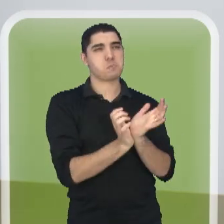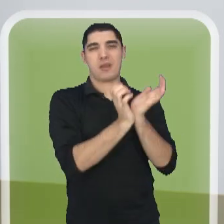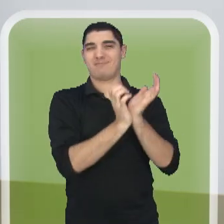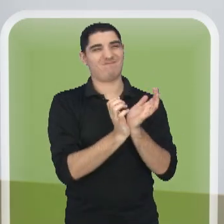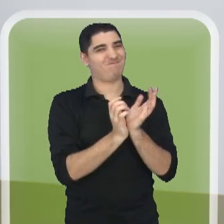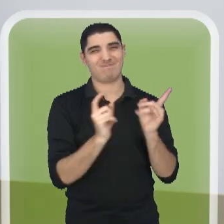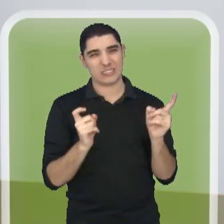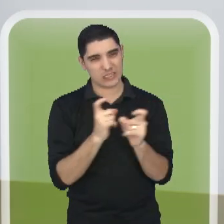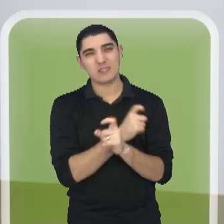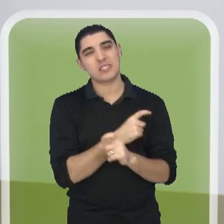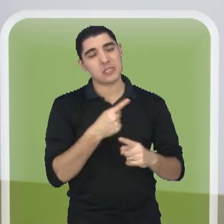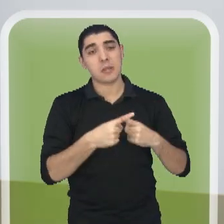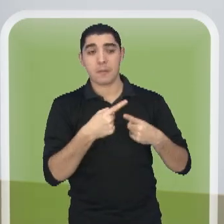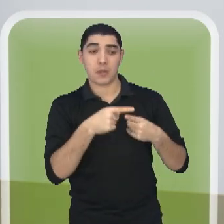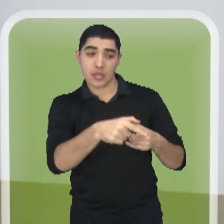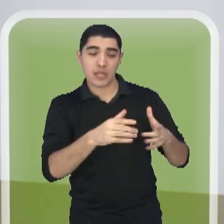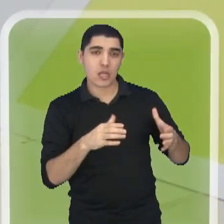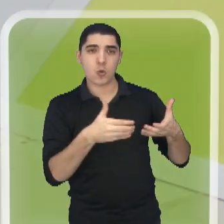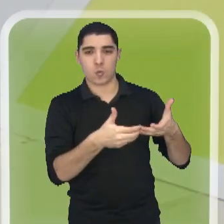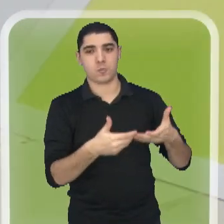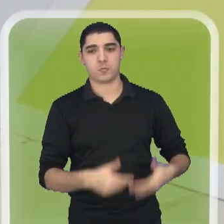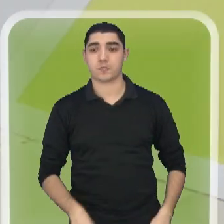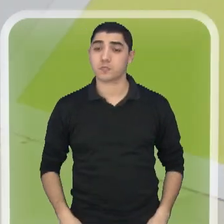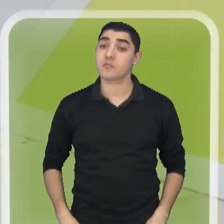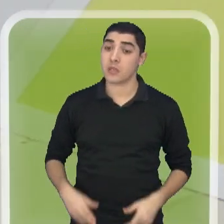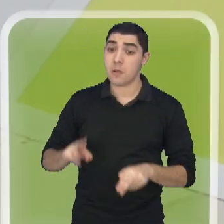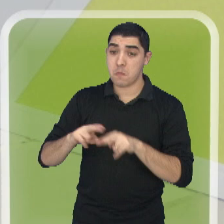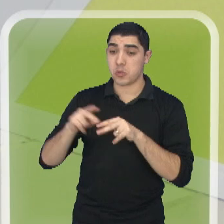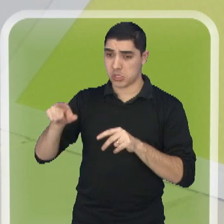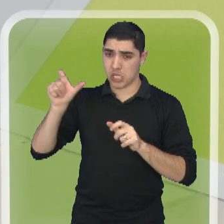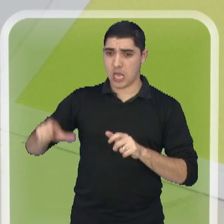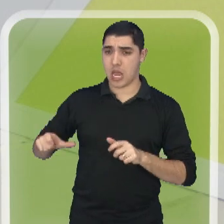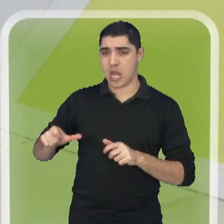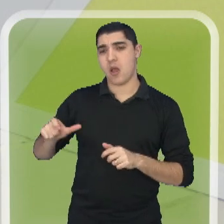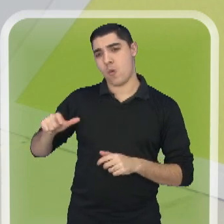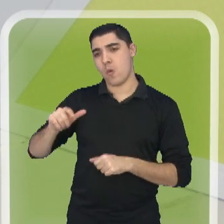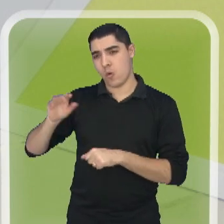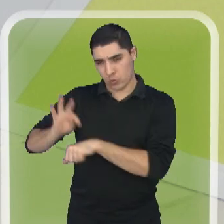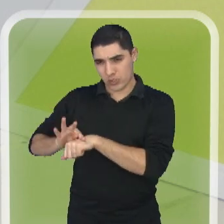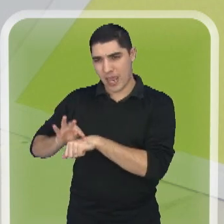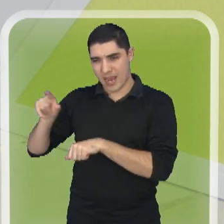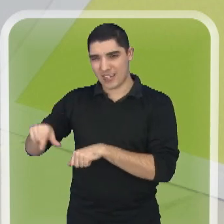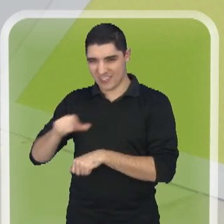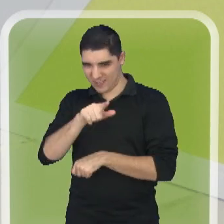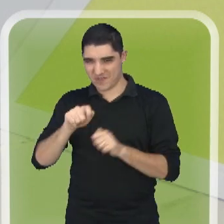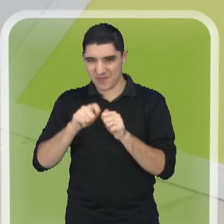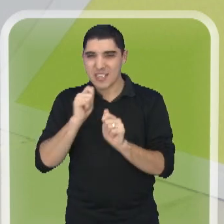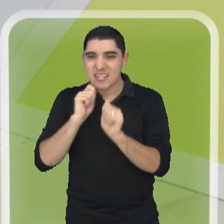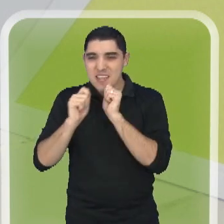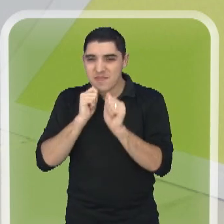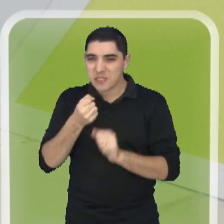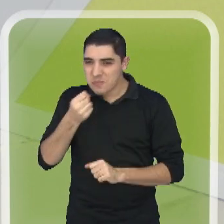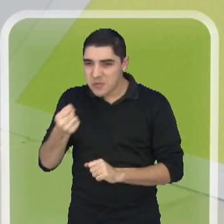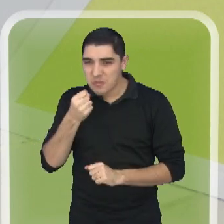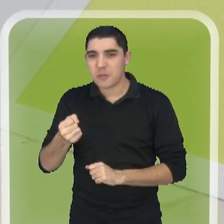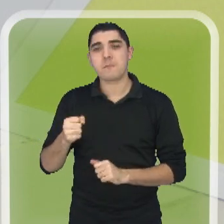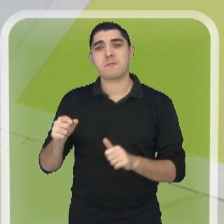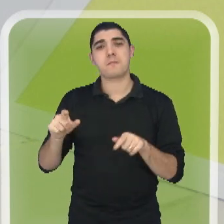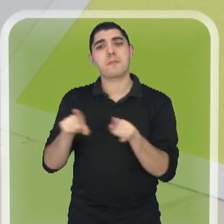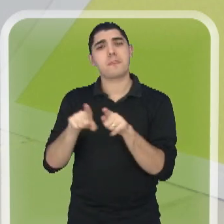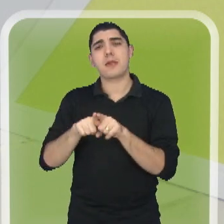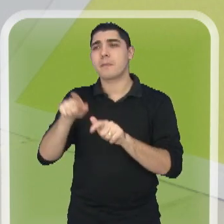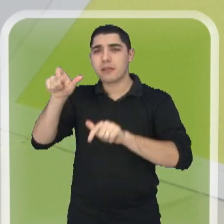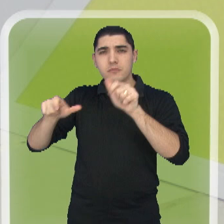que foi montado, do elenco que foi montado do São José. Por isso que ele valorizou bastante ali na entrevista que você fez com ele ali. Aliás, os jogadores não